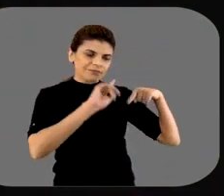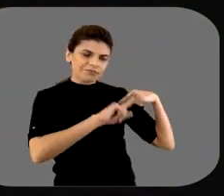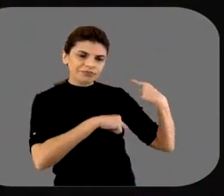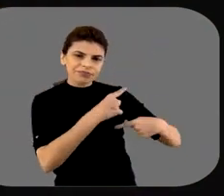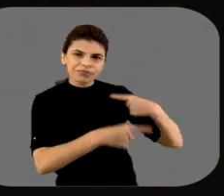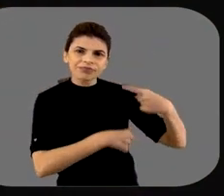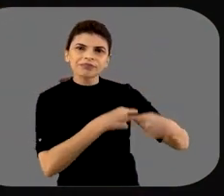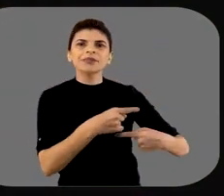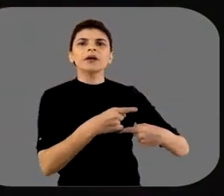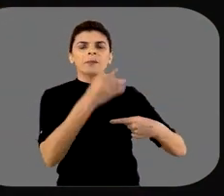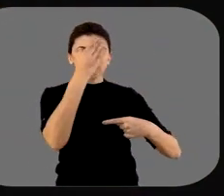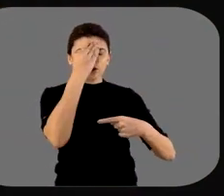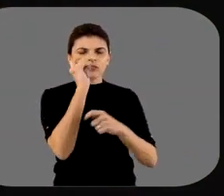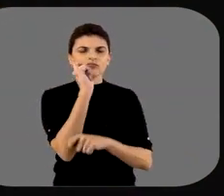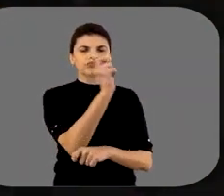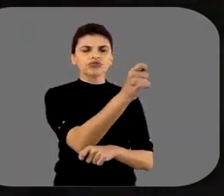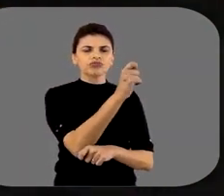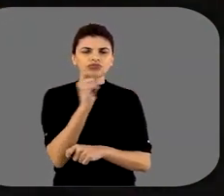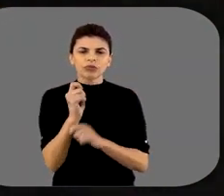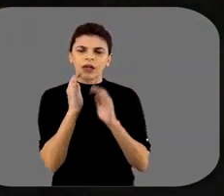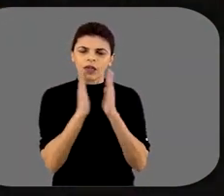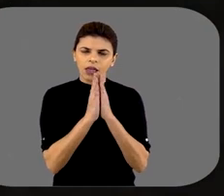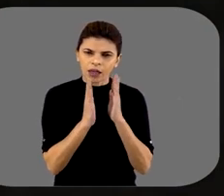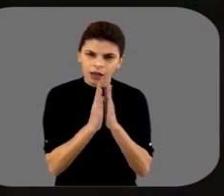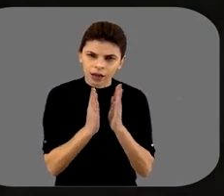ao rezador, rezadora também.